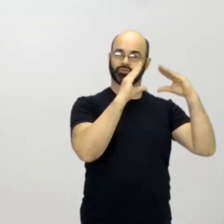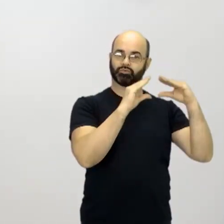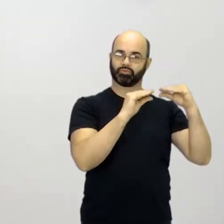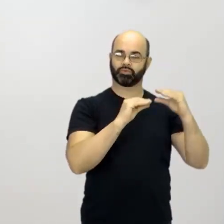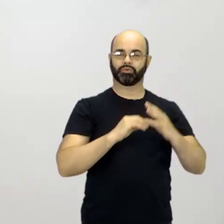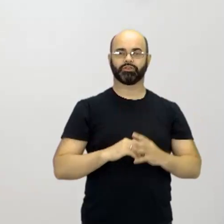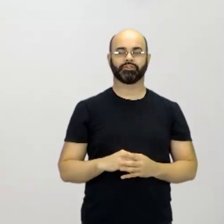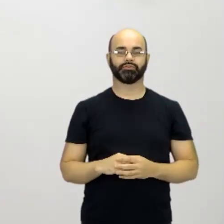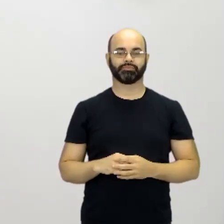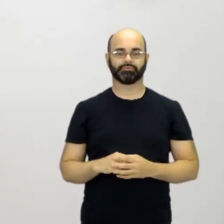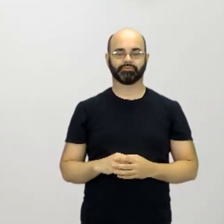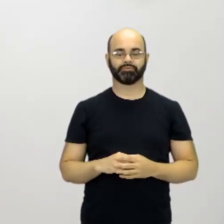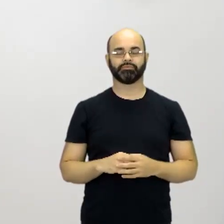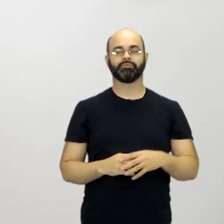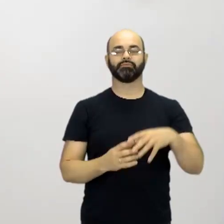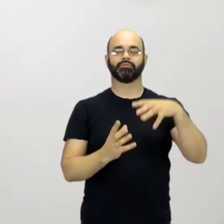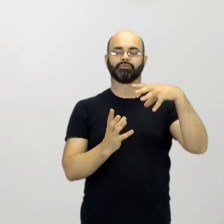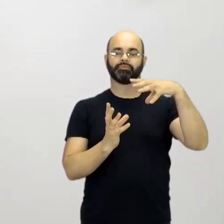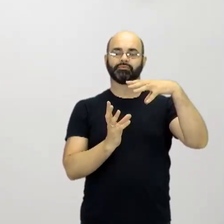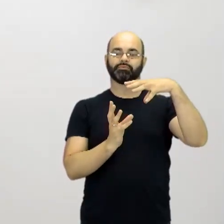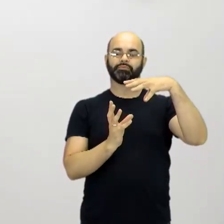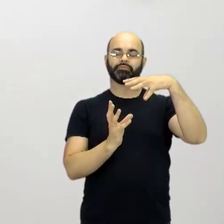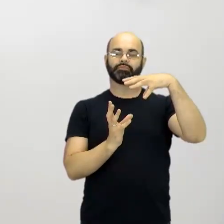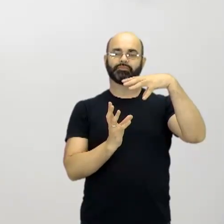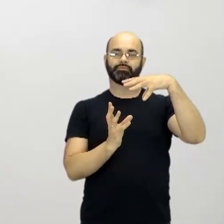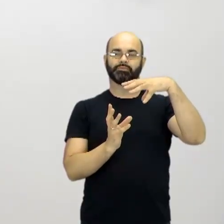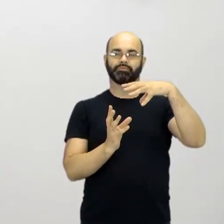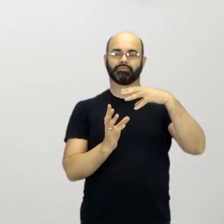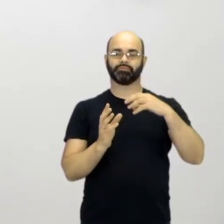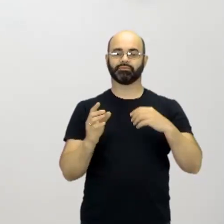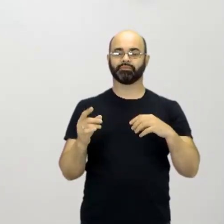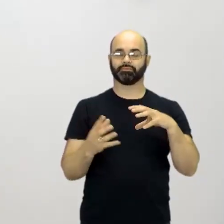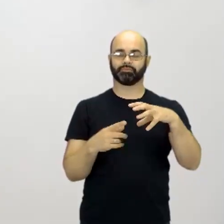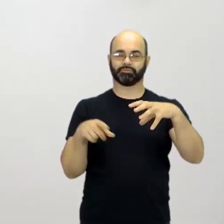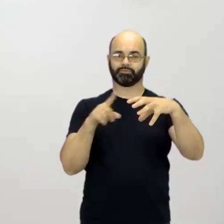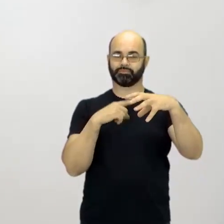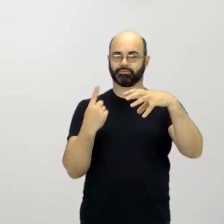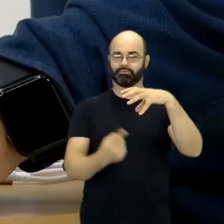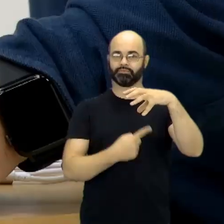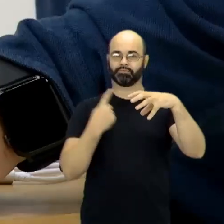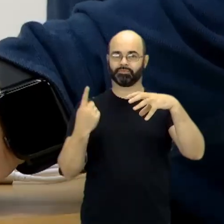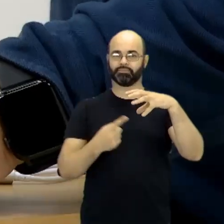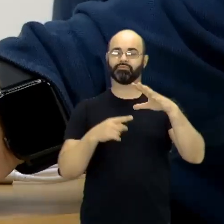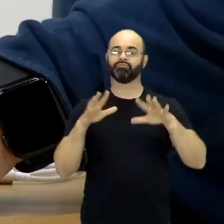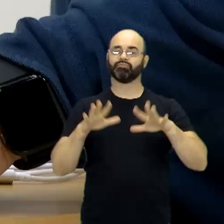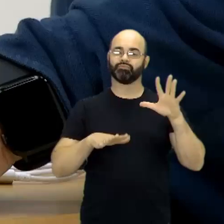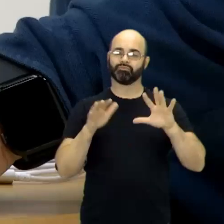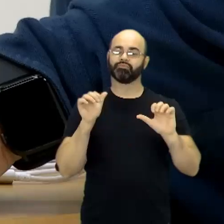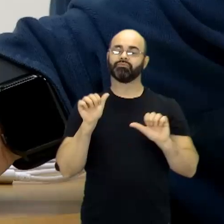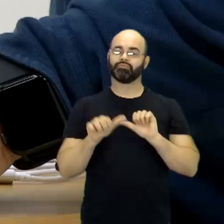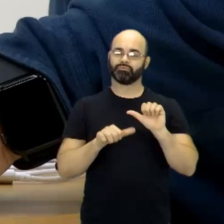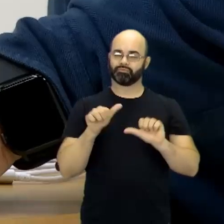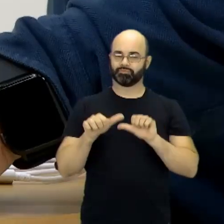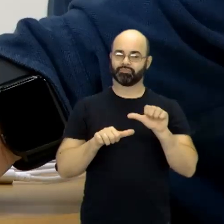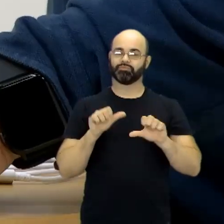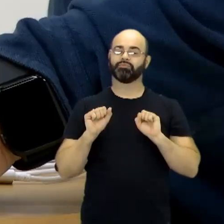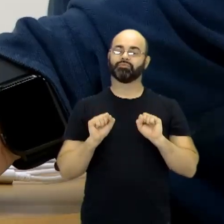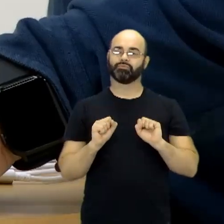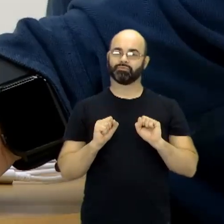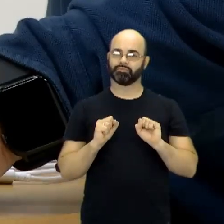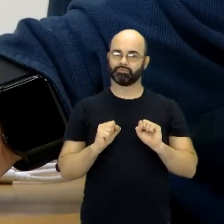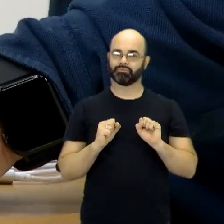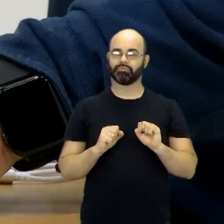duração dos dias e das Noites em todo o globo sofreram alteração alterações